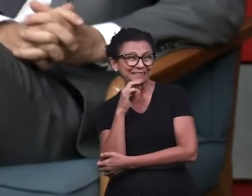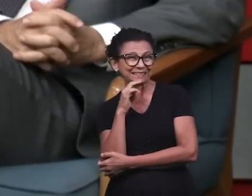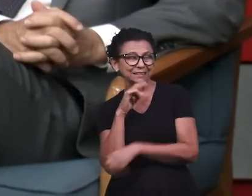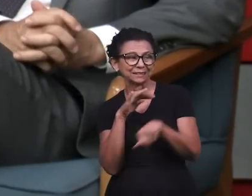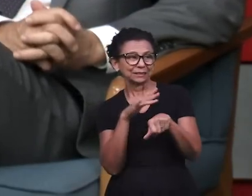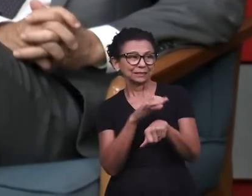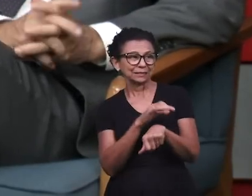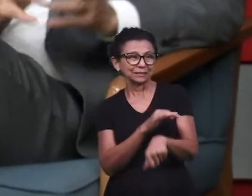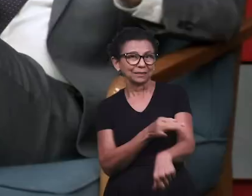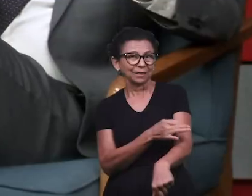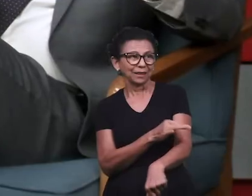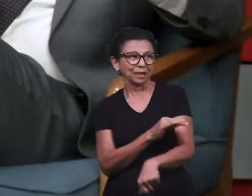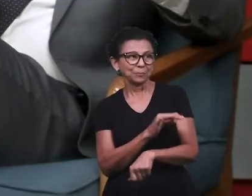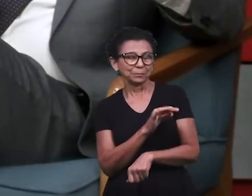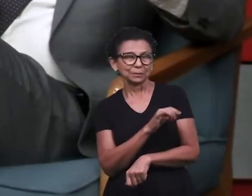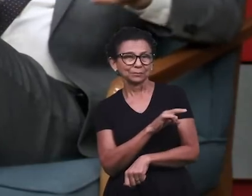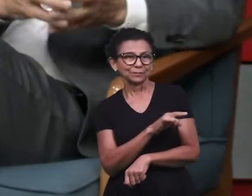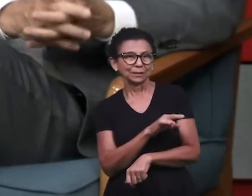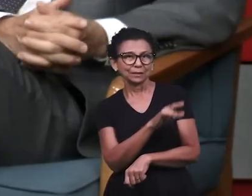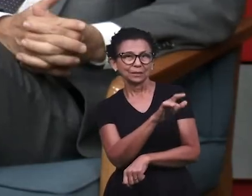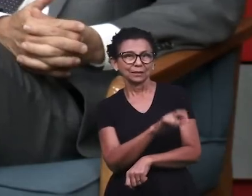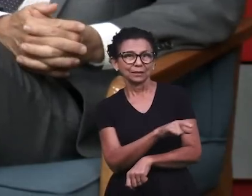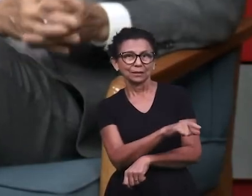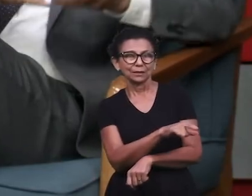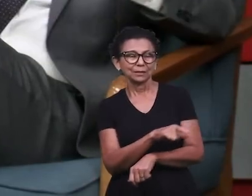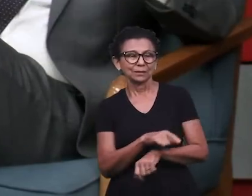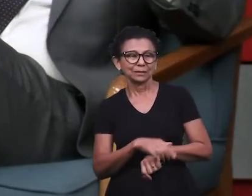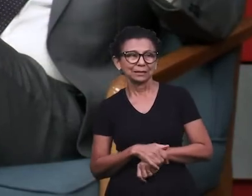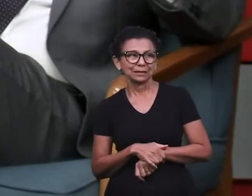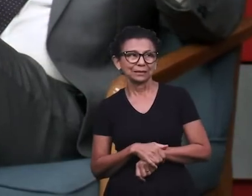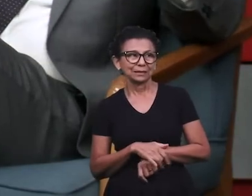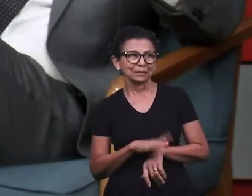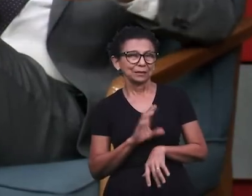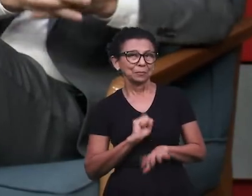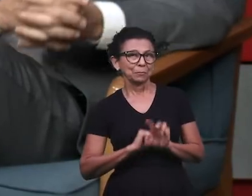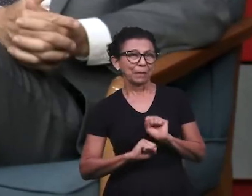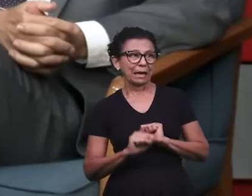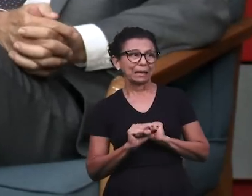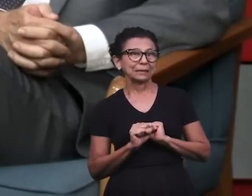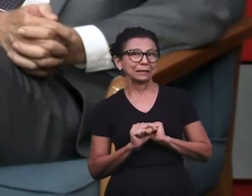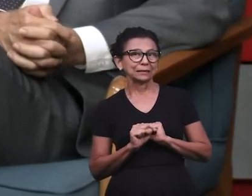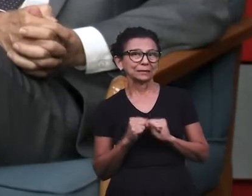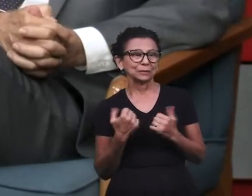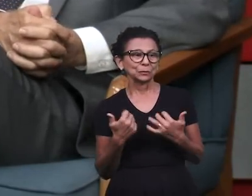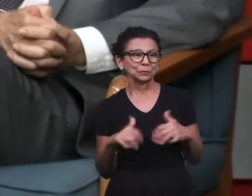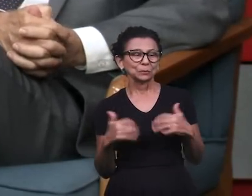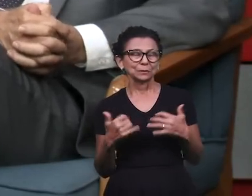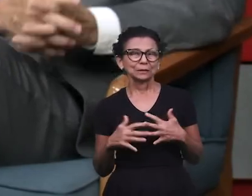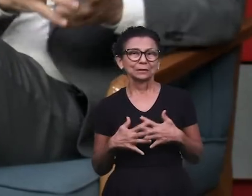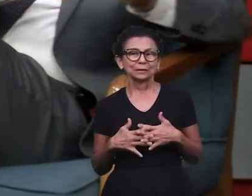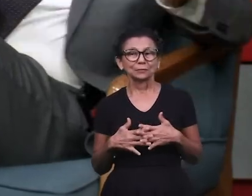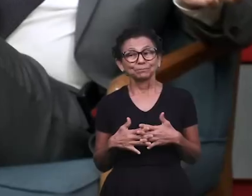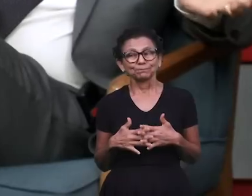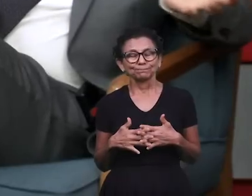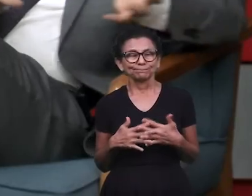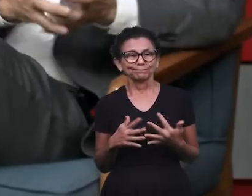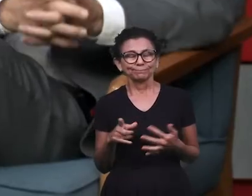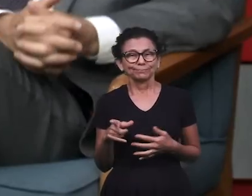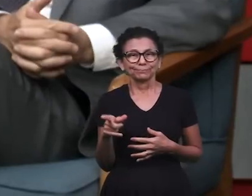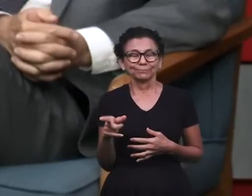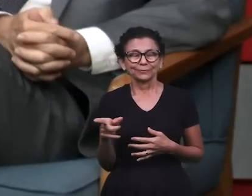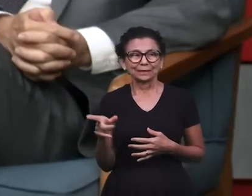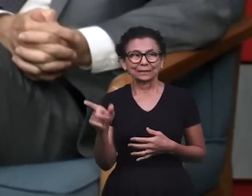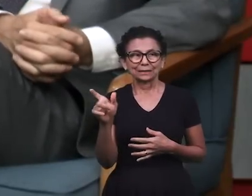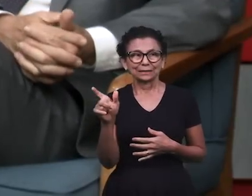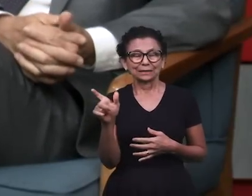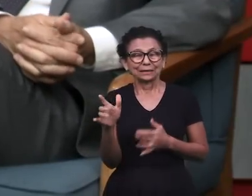preocupados. É um doente, essa doença é uma doença contagiosa, vai